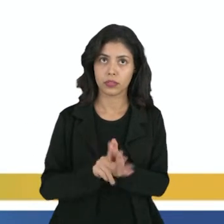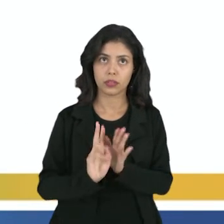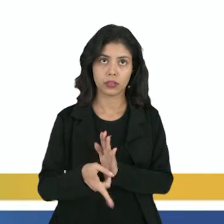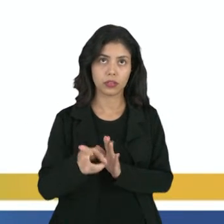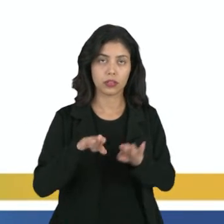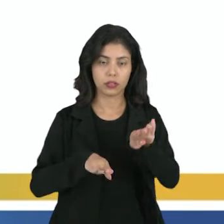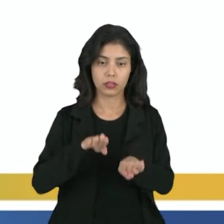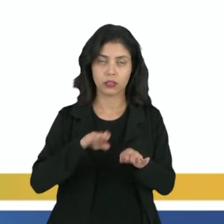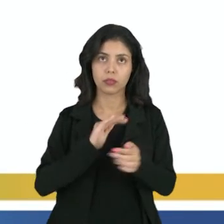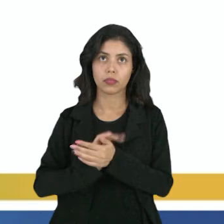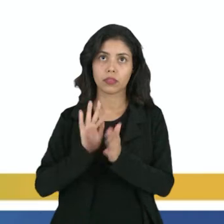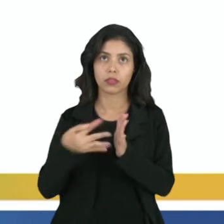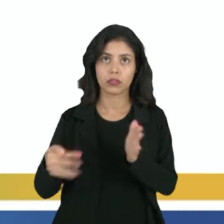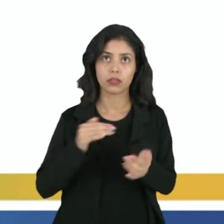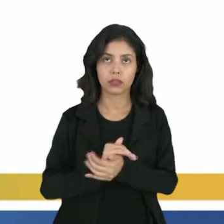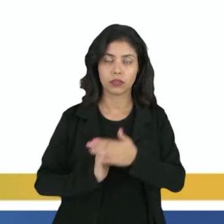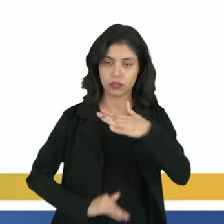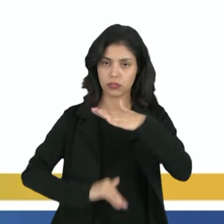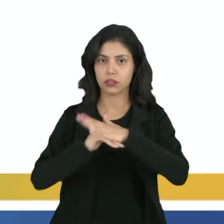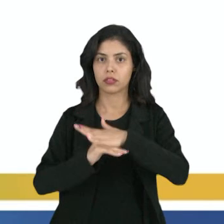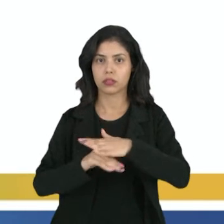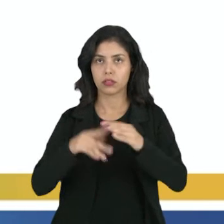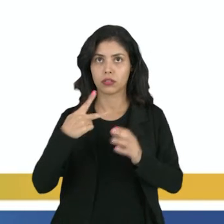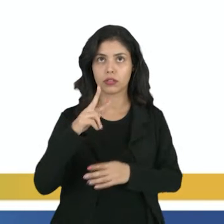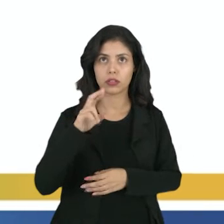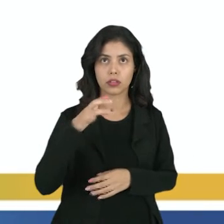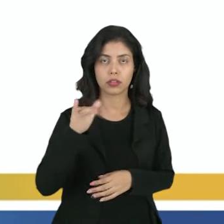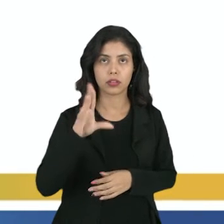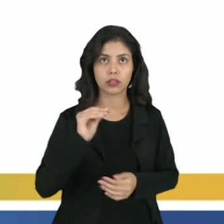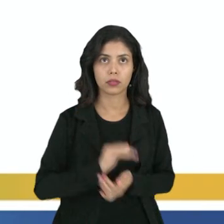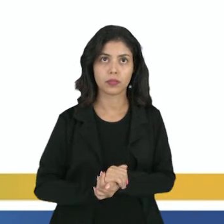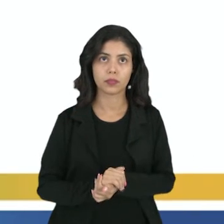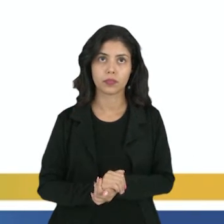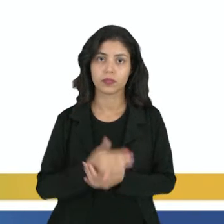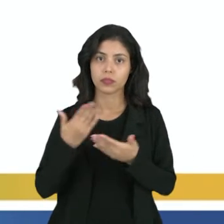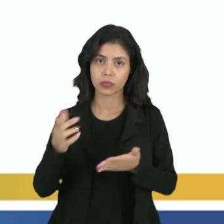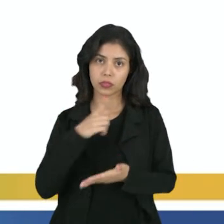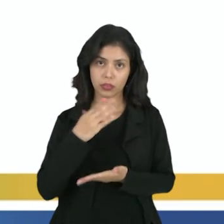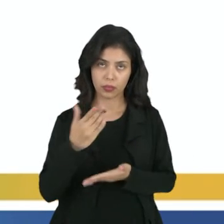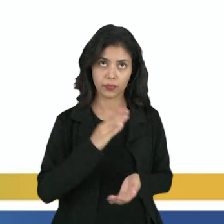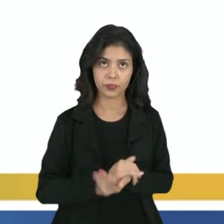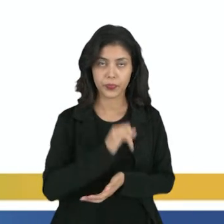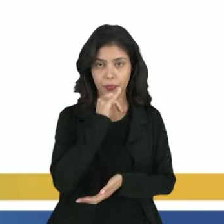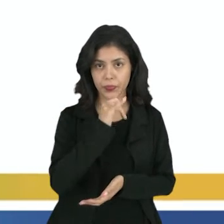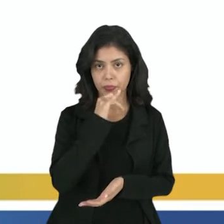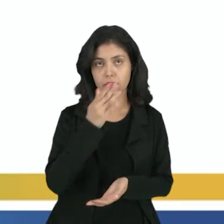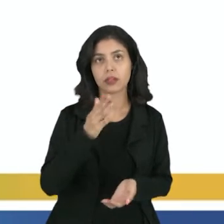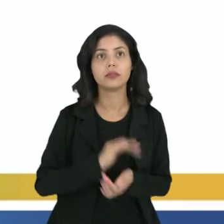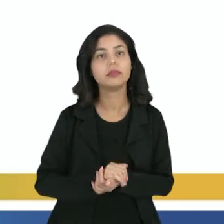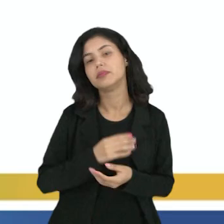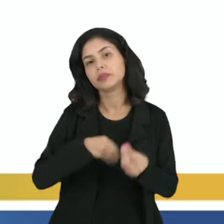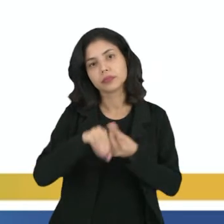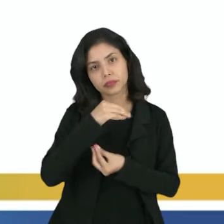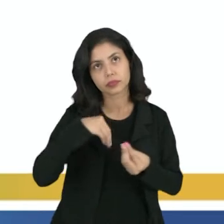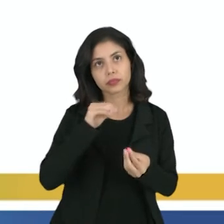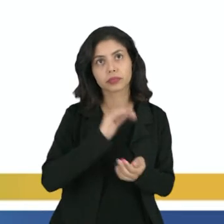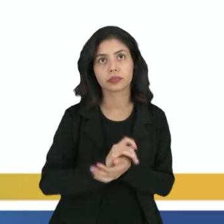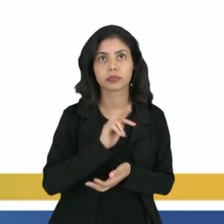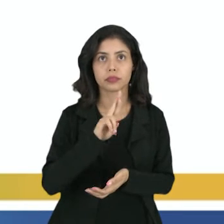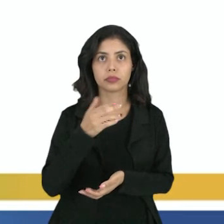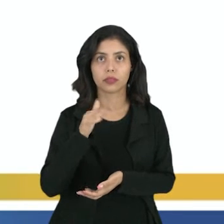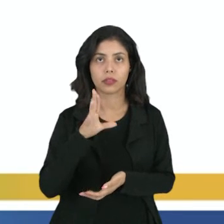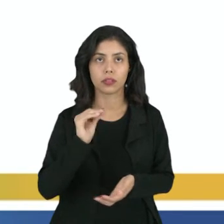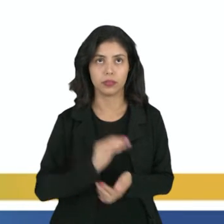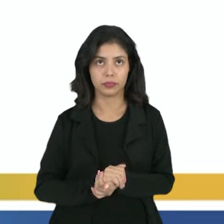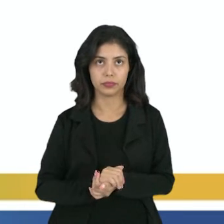denominada de constante de equilíbrio em função das pressões parciais. Então, nós temos aqui o exemplo de uma reação reversível,